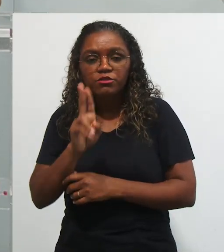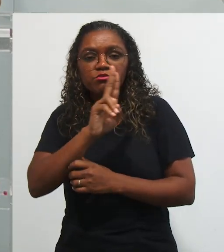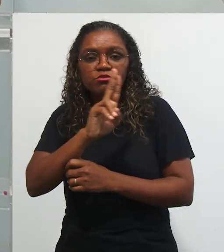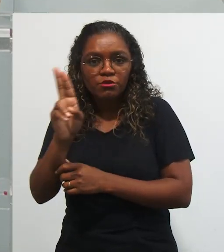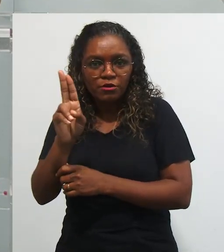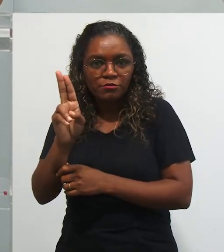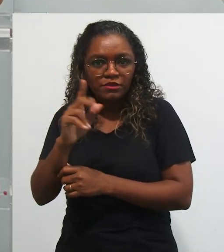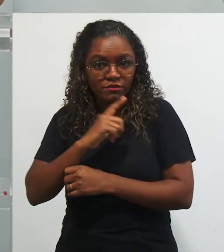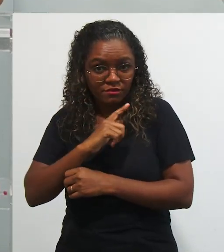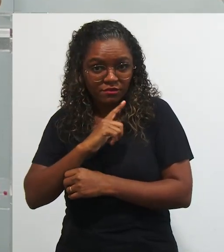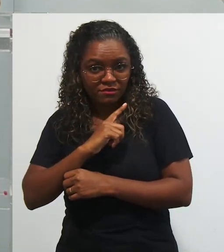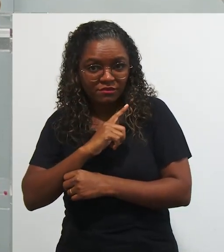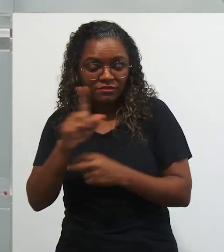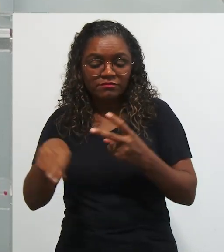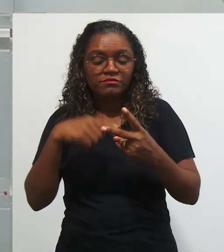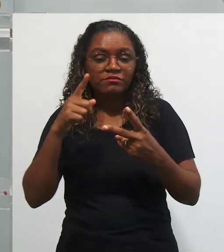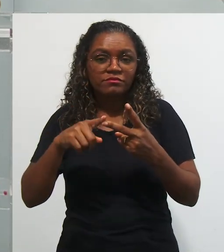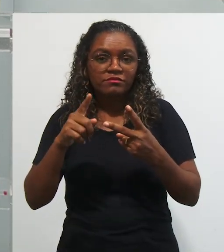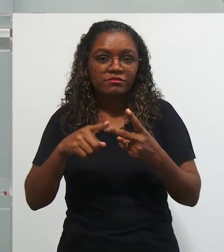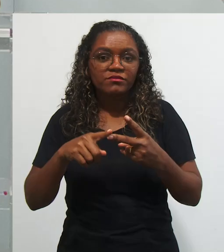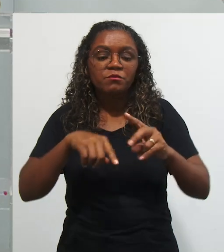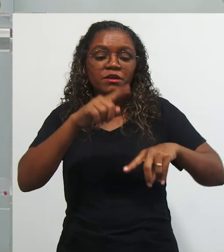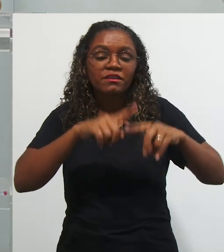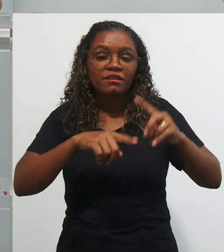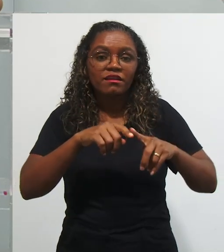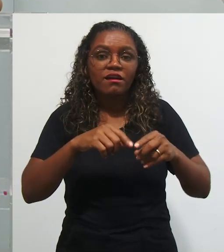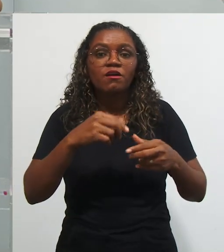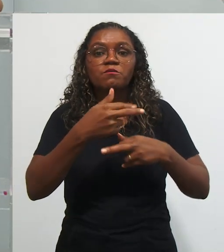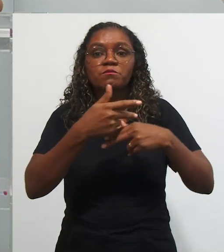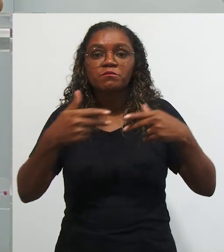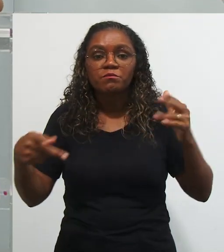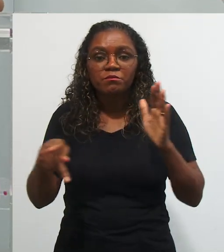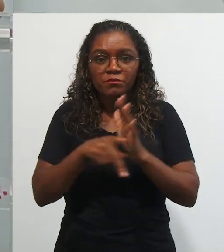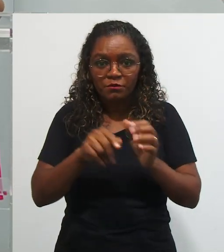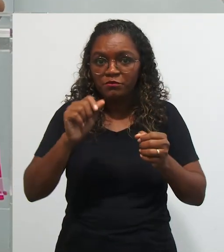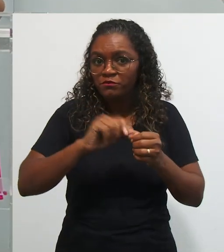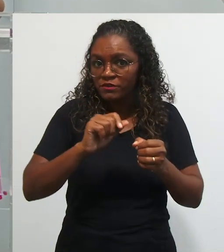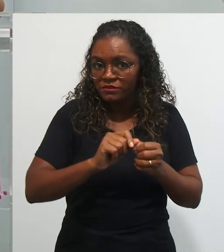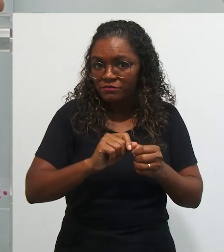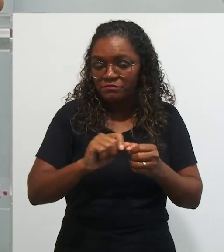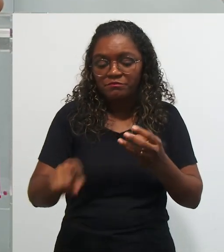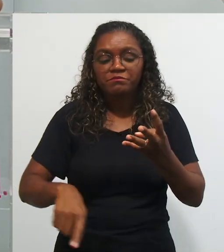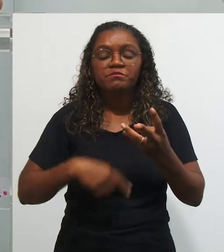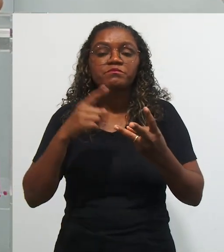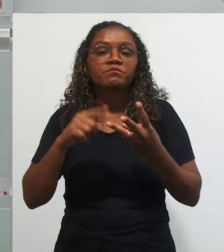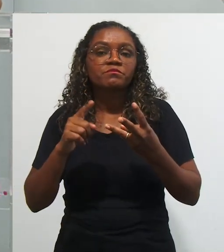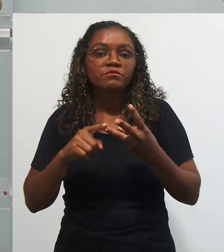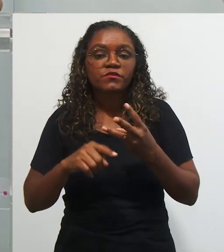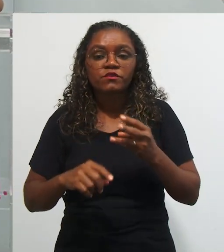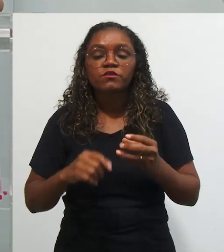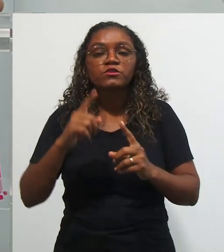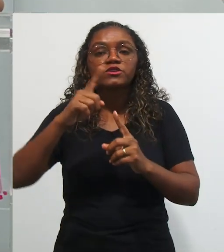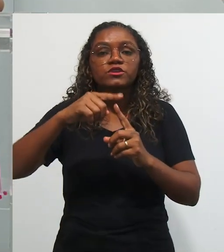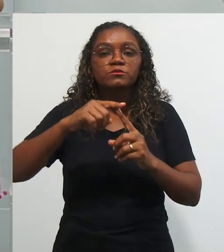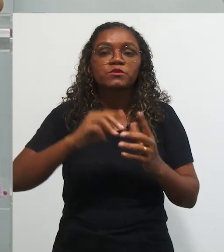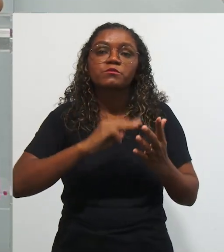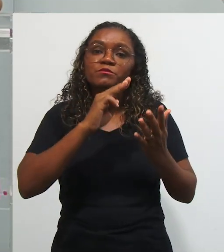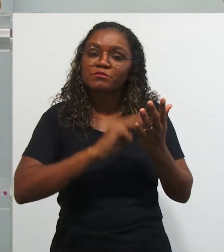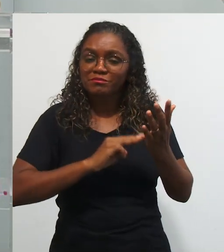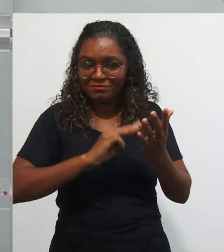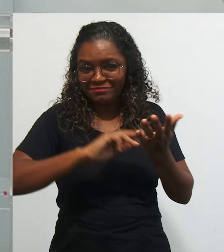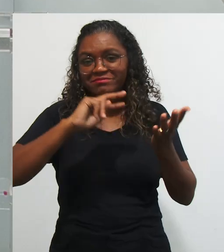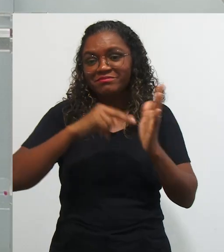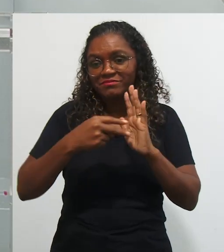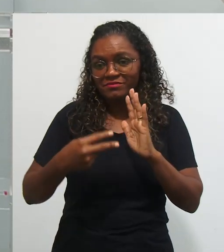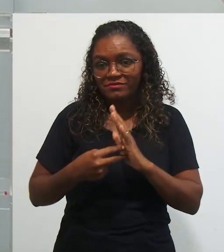da receita, aí tem os ingredientes da receita e tem o quê? O modo de fazer. Por que tem o modo de fazer?